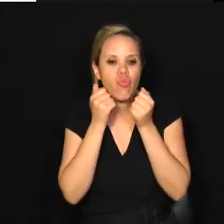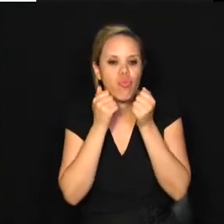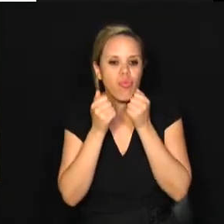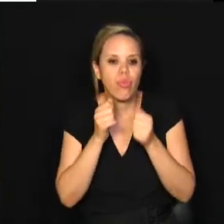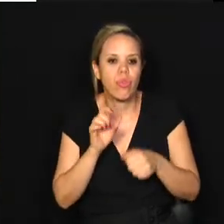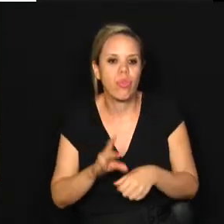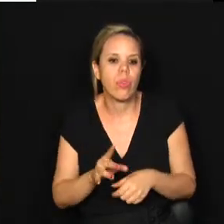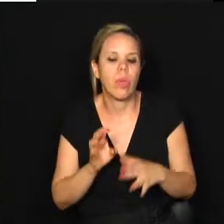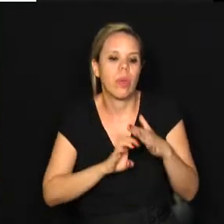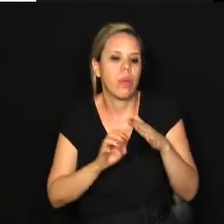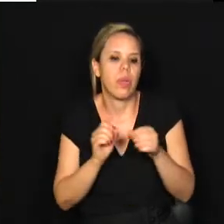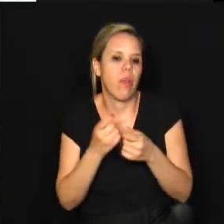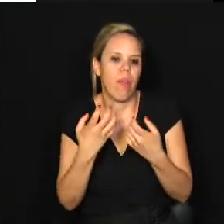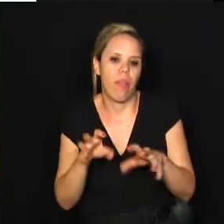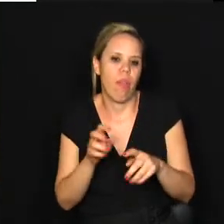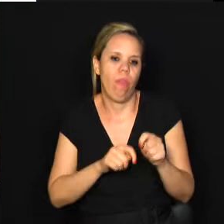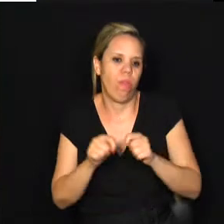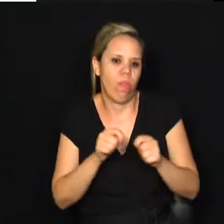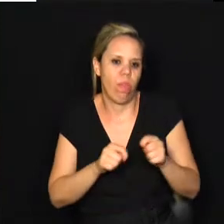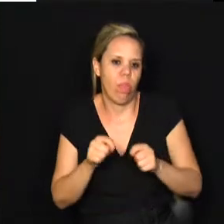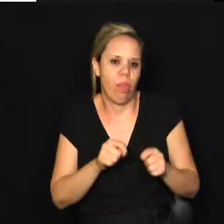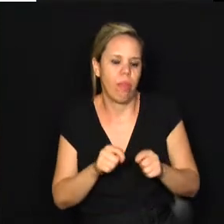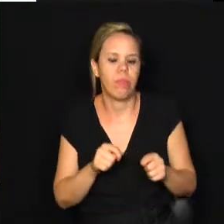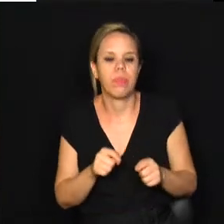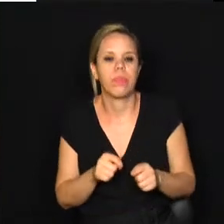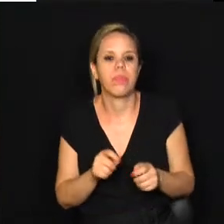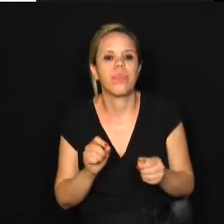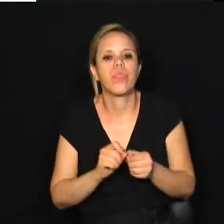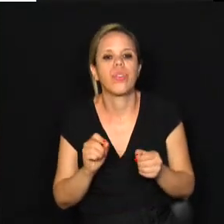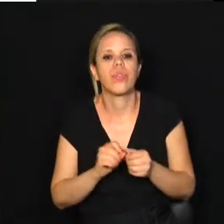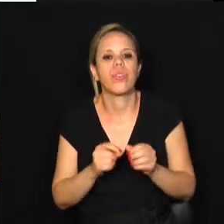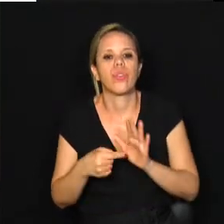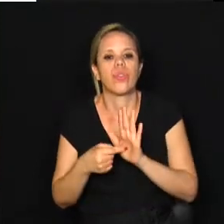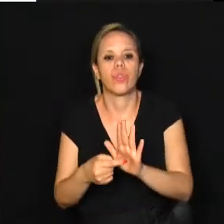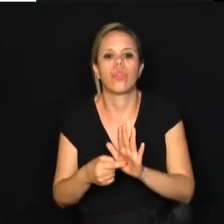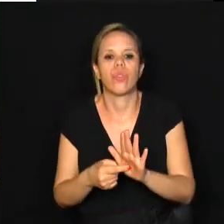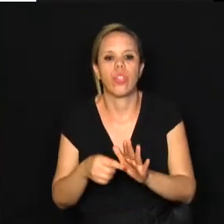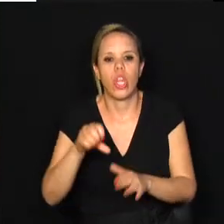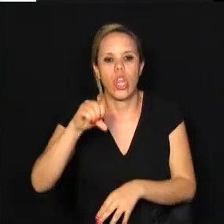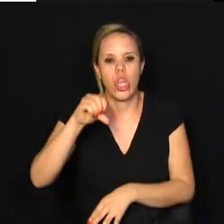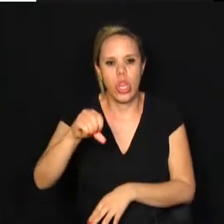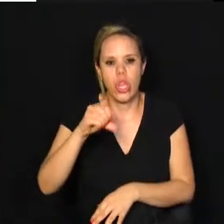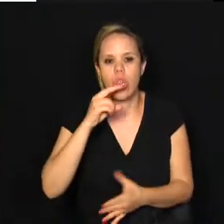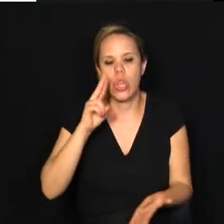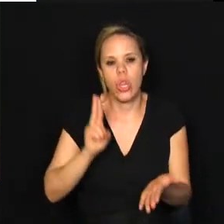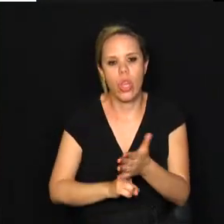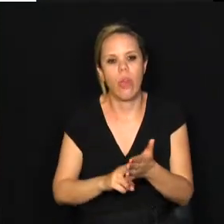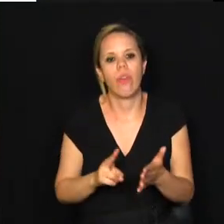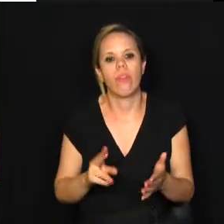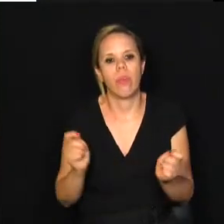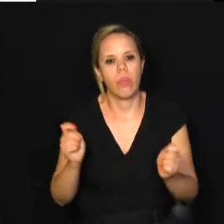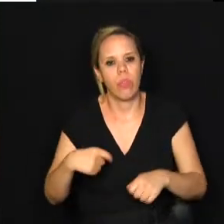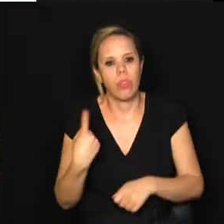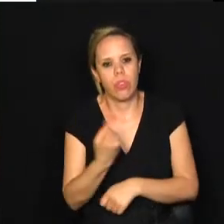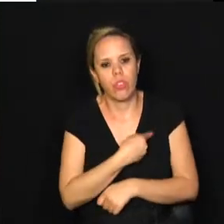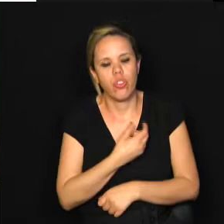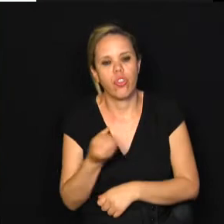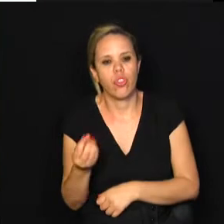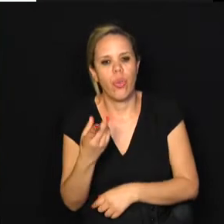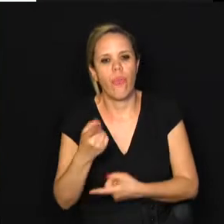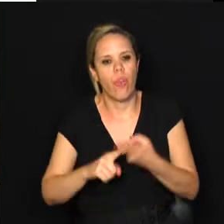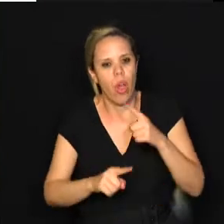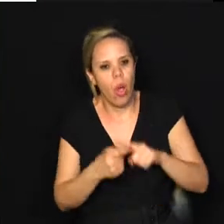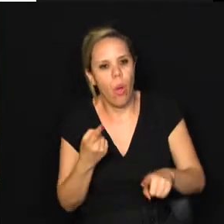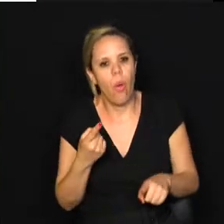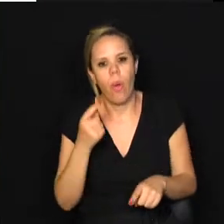de fato quis negociar. O que ela fez foi apresentar 9 cláusulas que supostamente seria o nosso novo acordo coletivo,